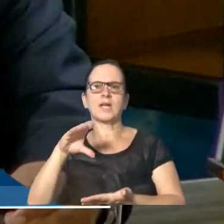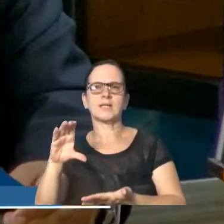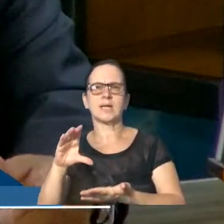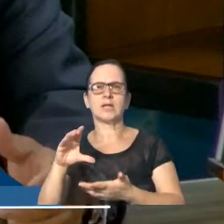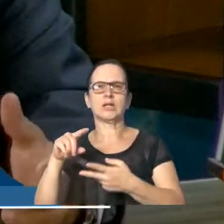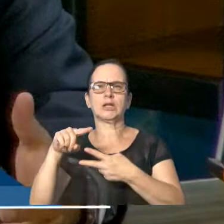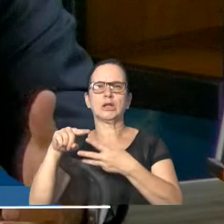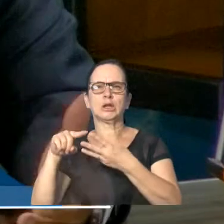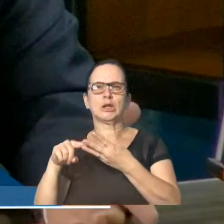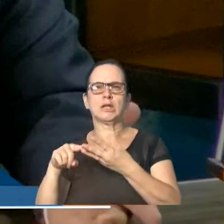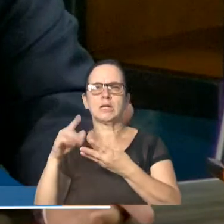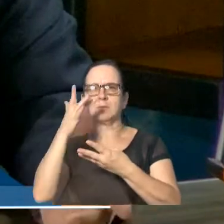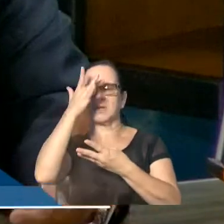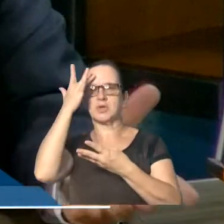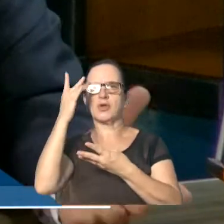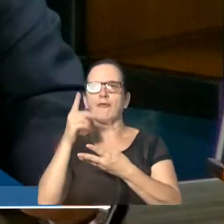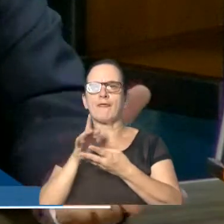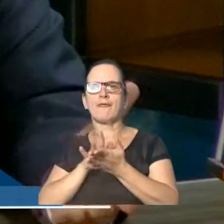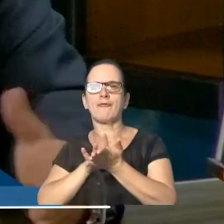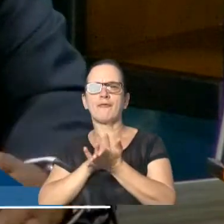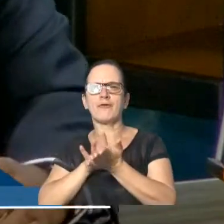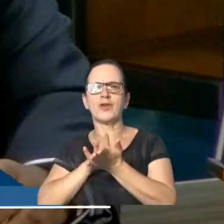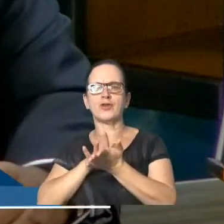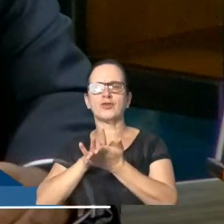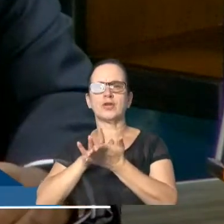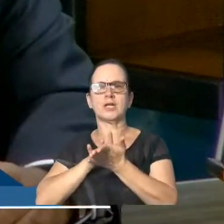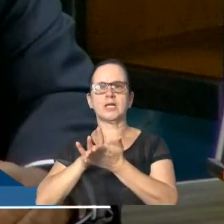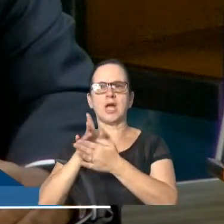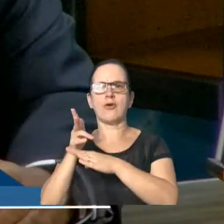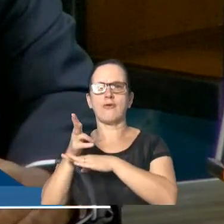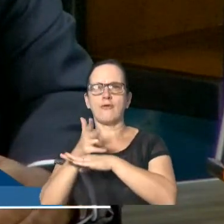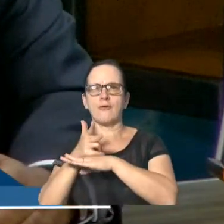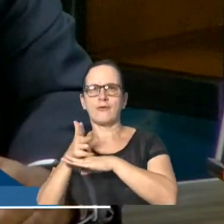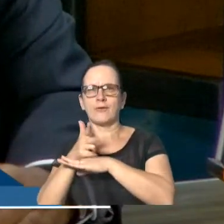três pessoas fingindo trabalhar para fazer um vídeo.